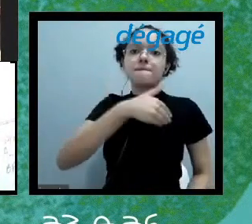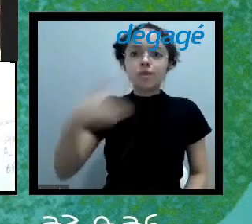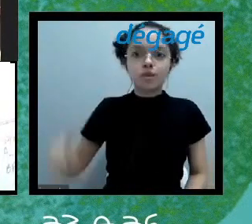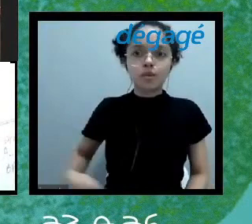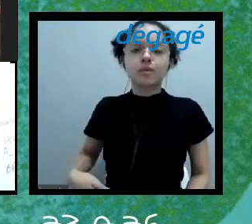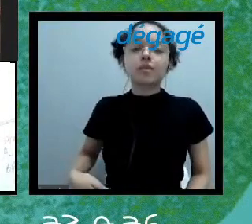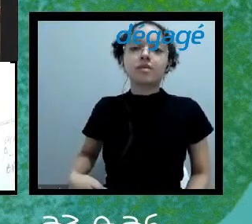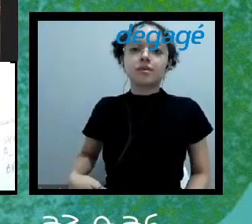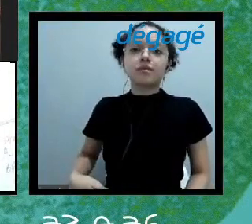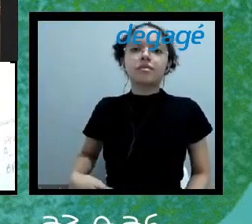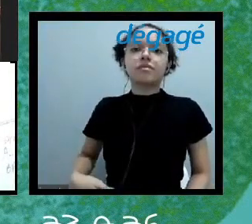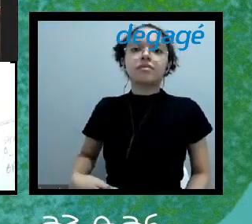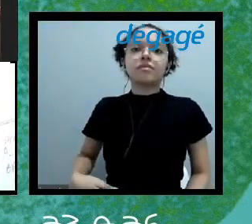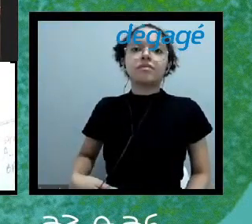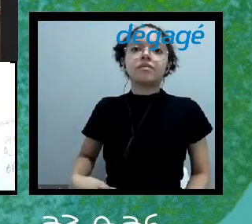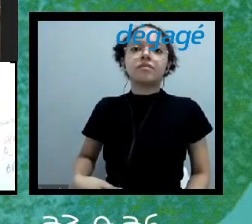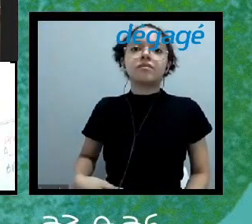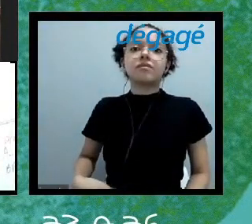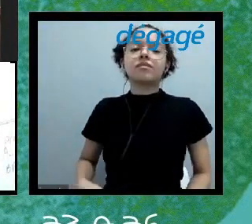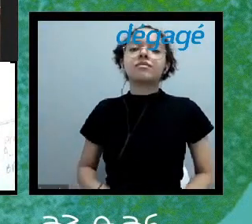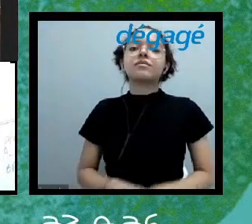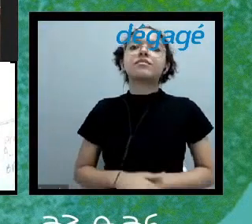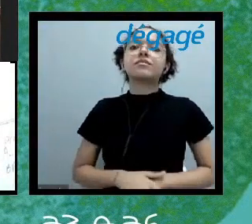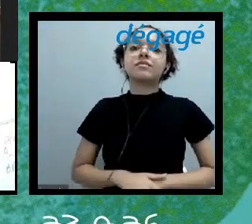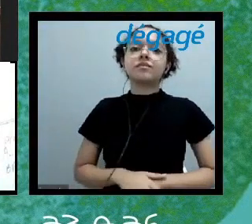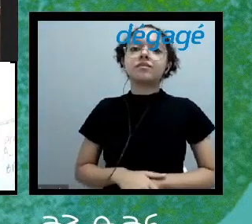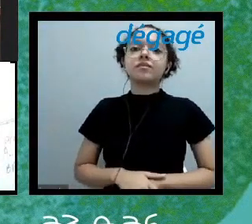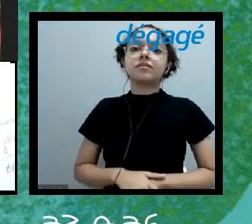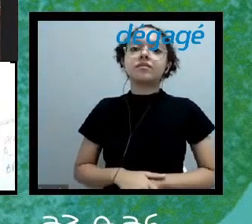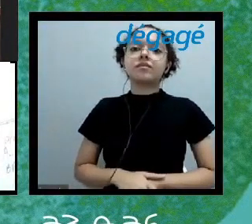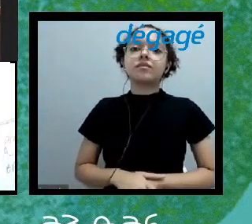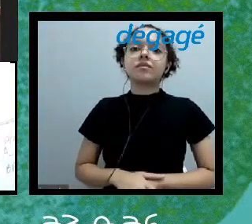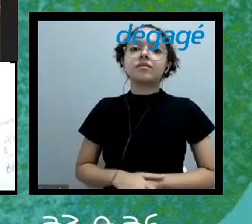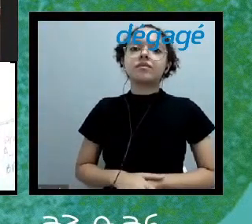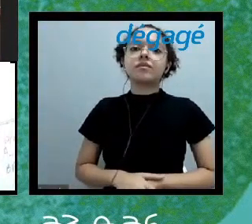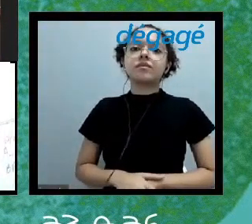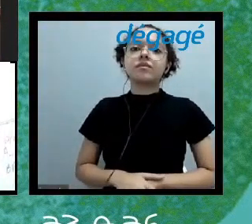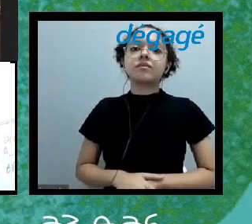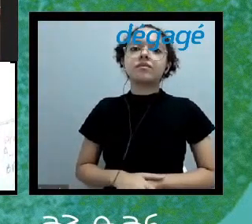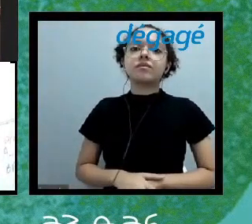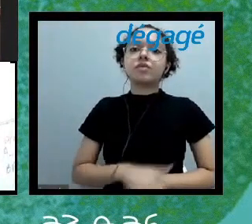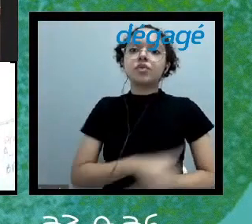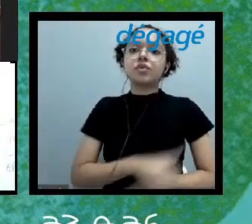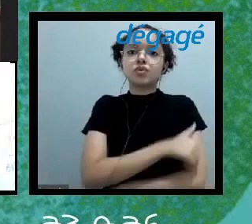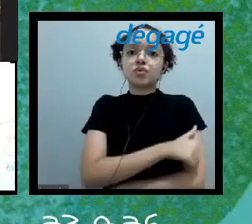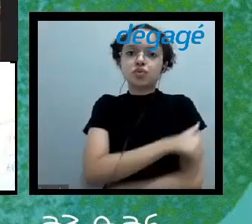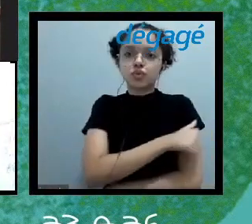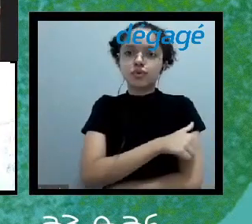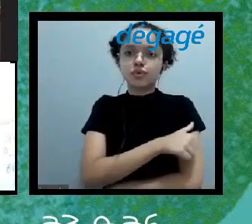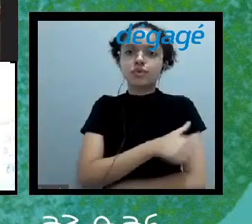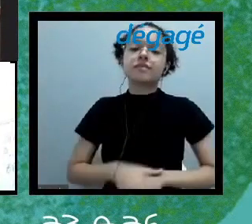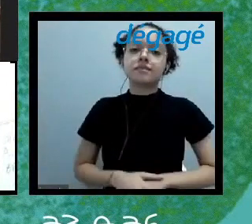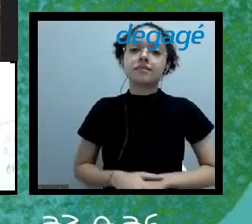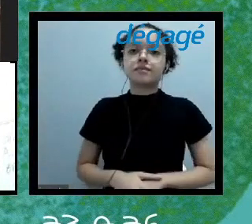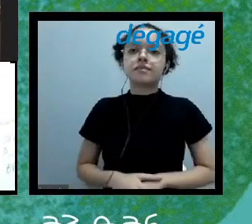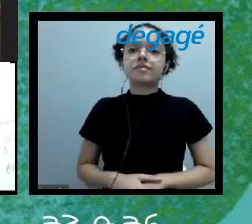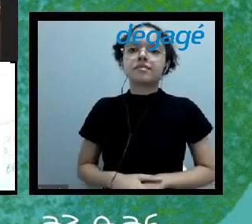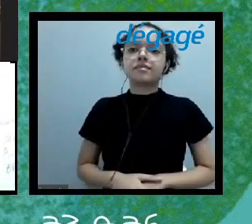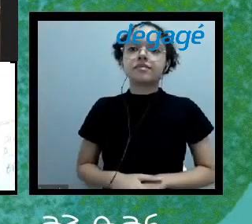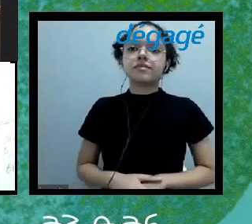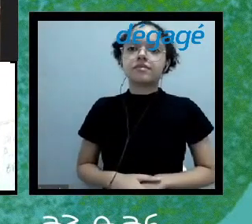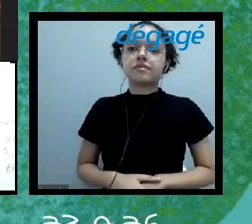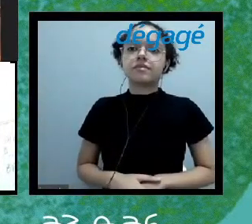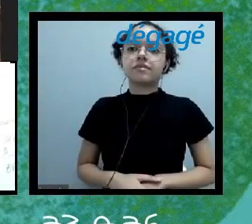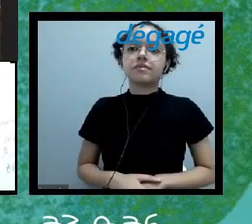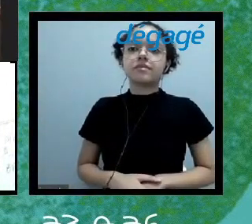de desenvolver, né? Eu acho que é muito importante a gente trocar essas informações. Eu acho que a geração, a